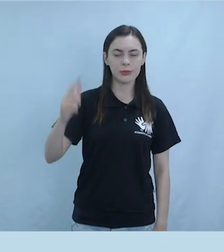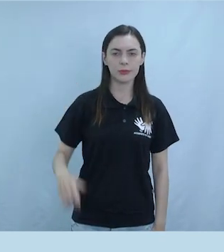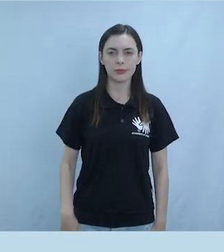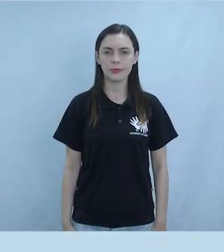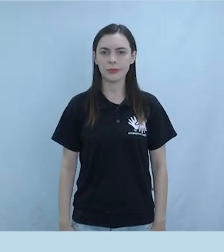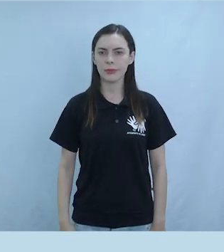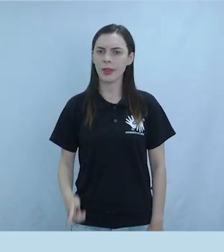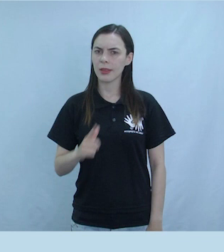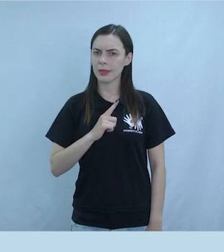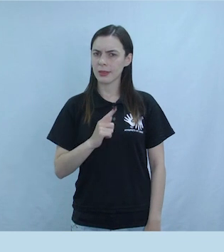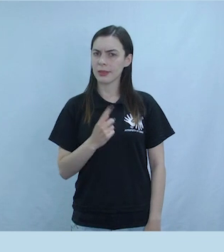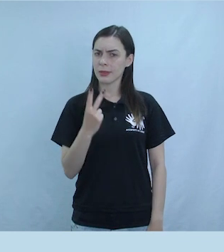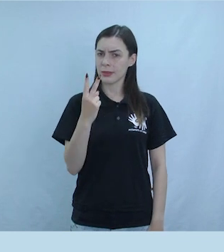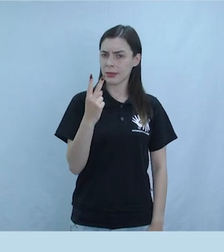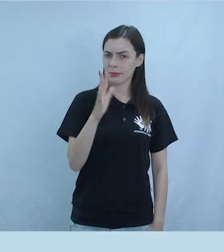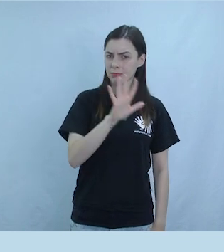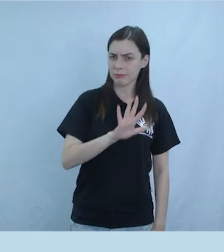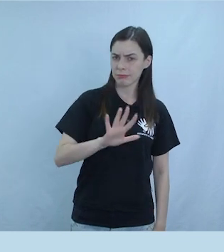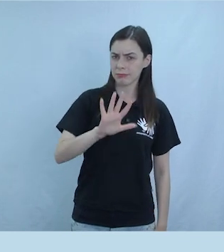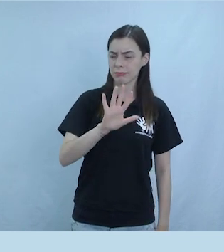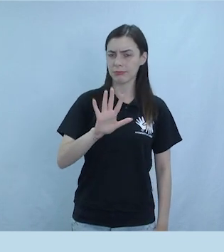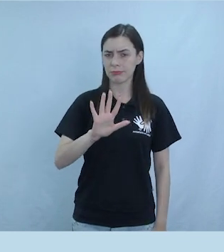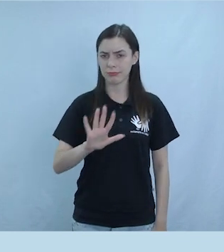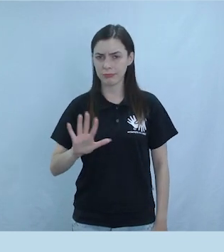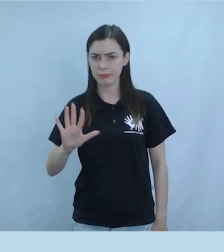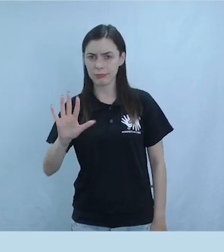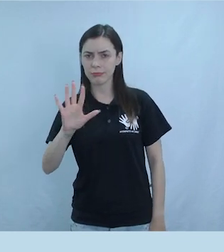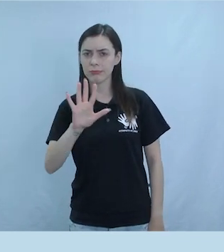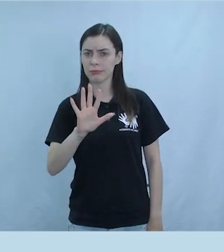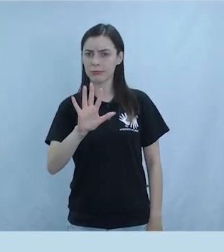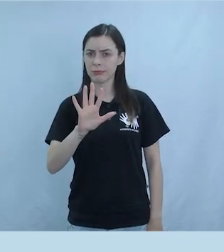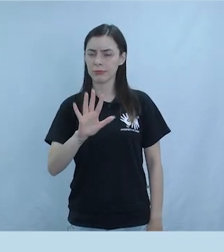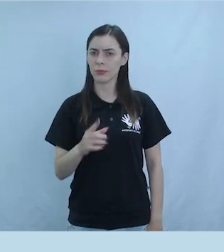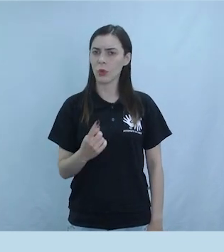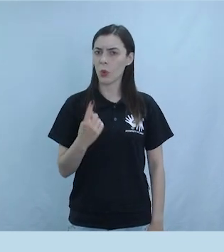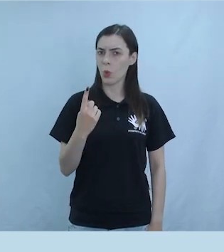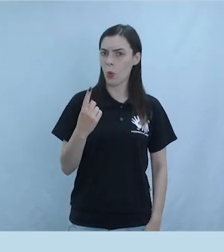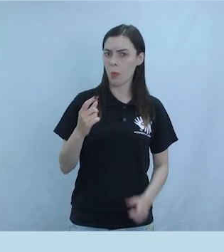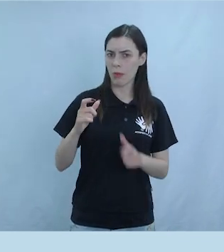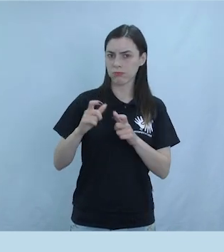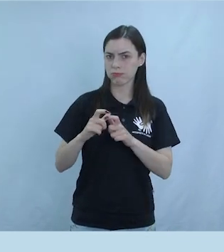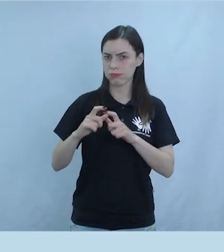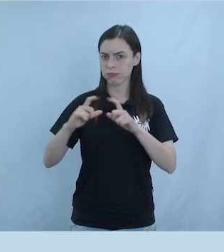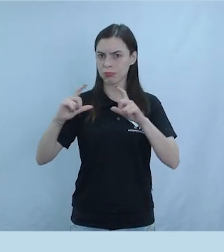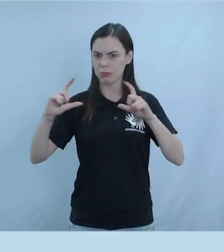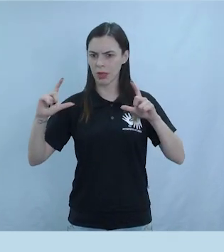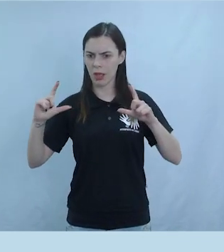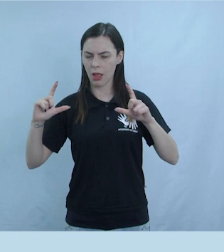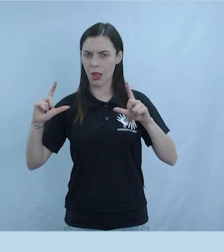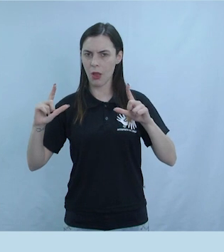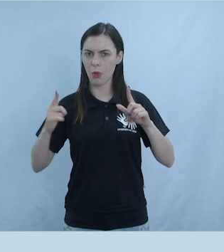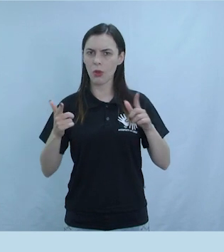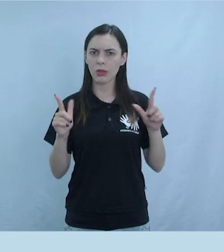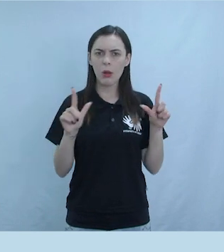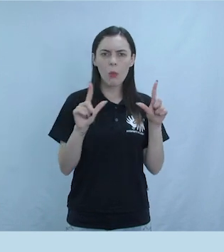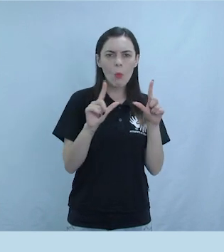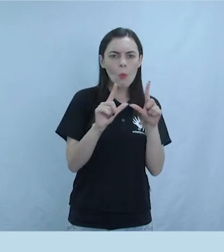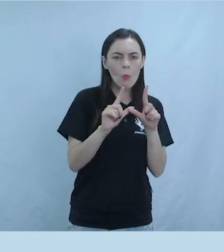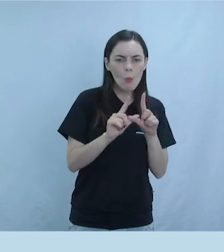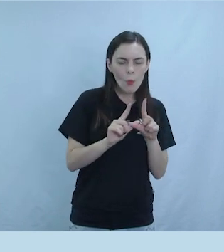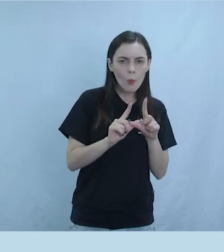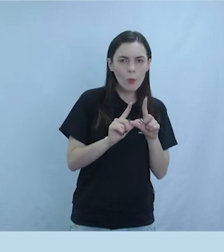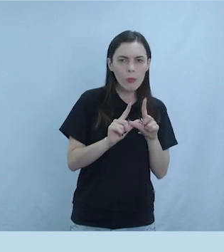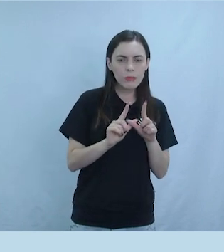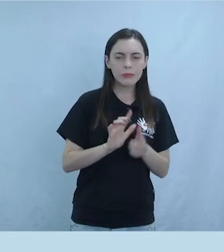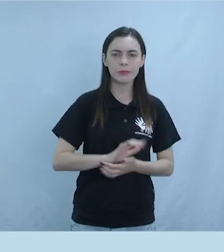bem. Então, percebam que existem duas imagens ali. Uma imagem que é maior e uma